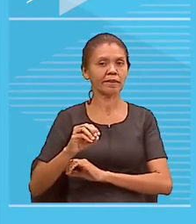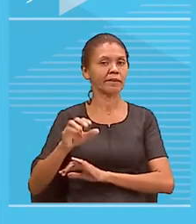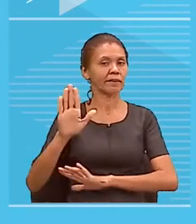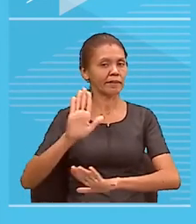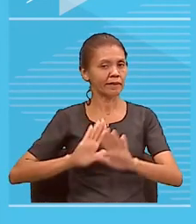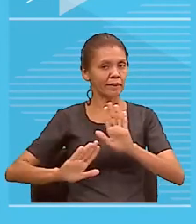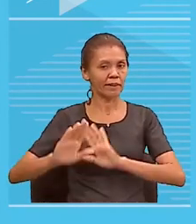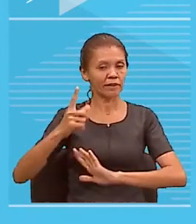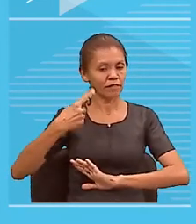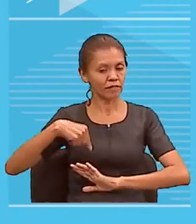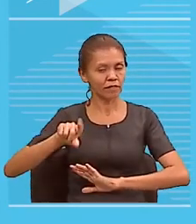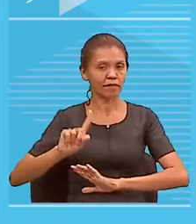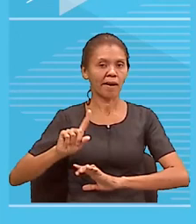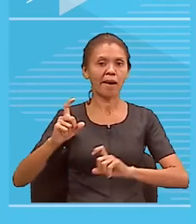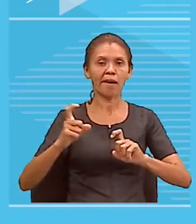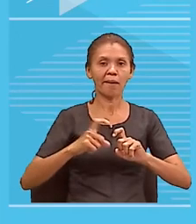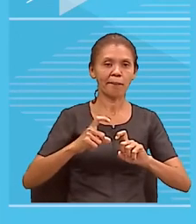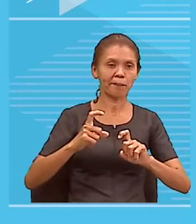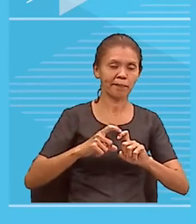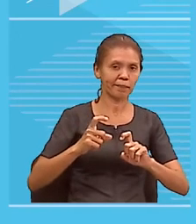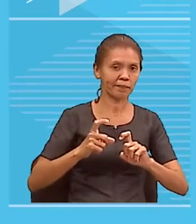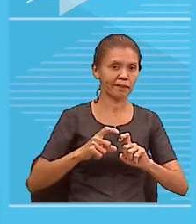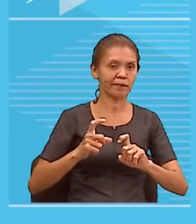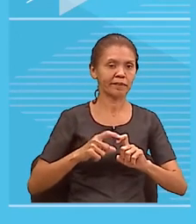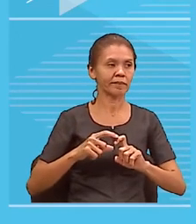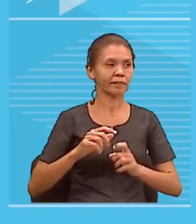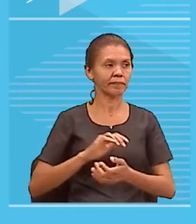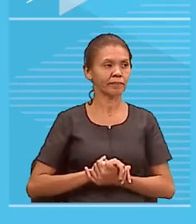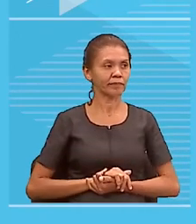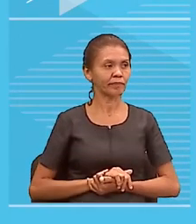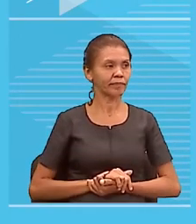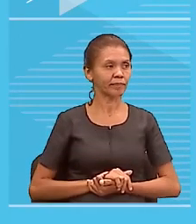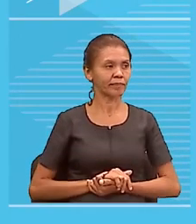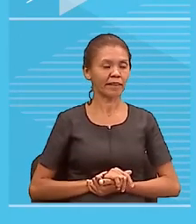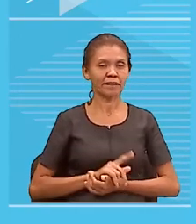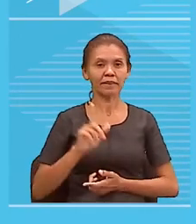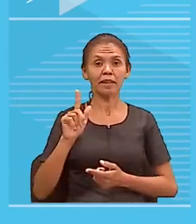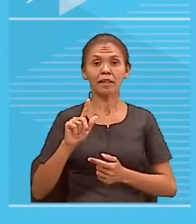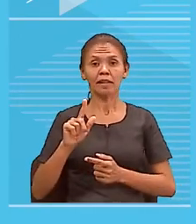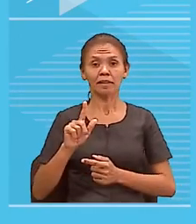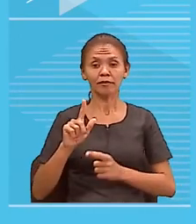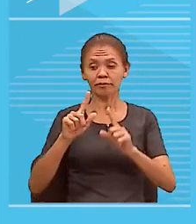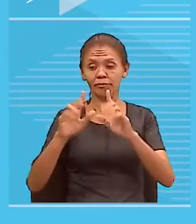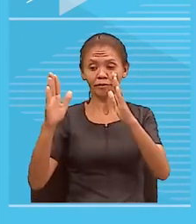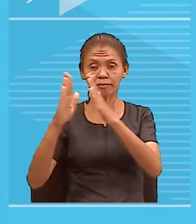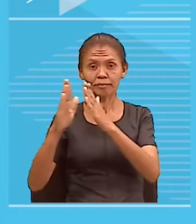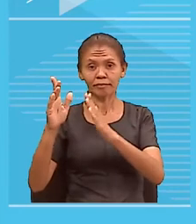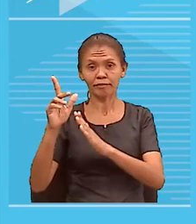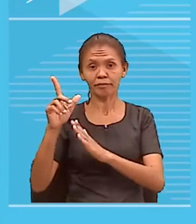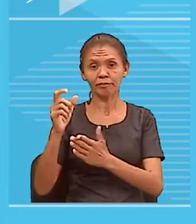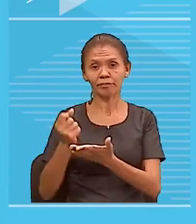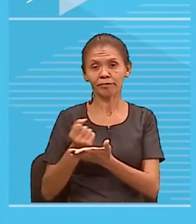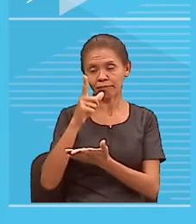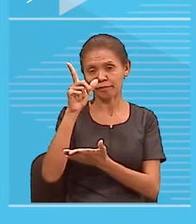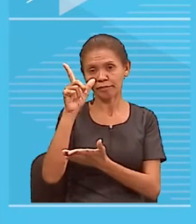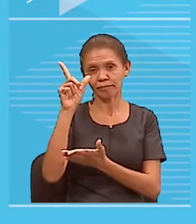médico viu a farmácia Às vezes tem aqueles que a gente faz com glicose mito que fura o dedo Ai Deus 150 estou